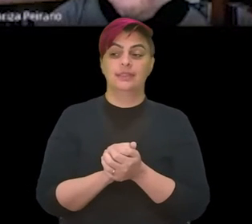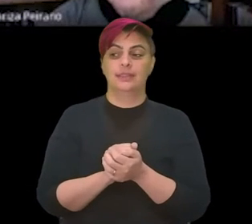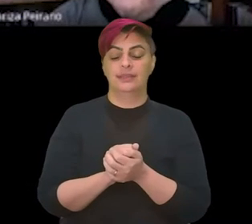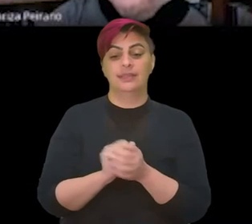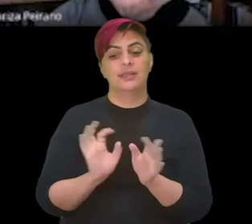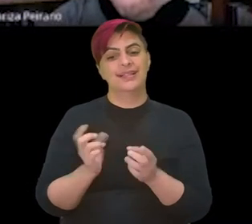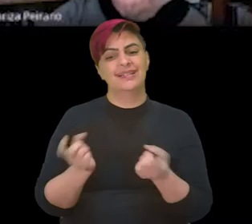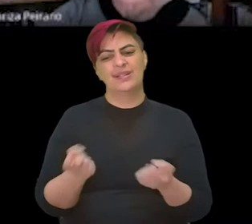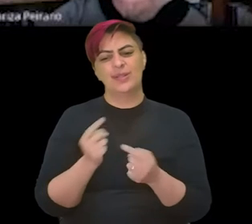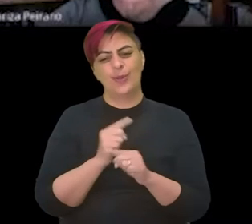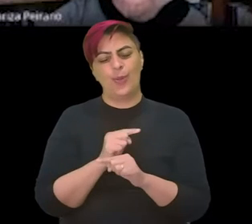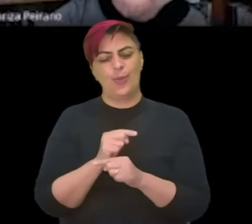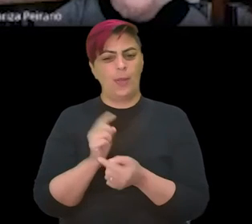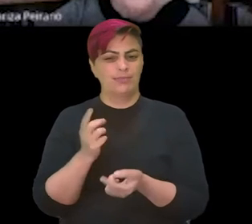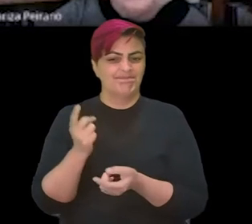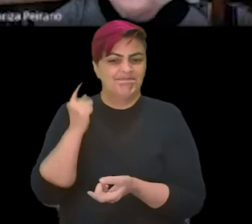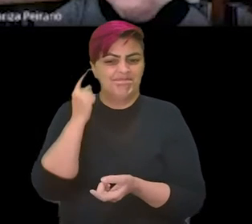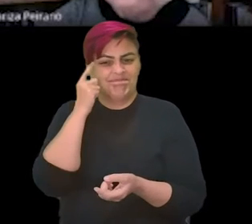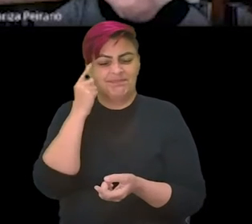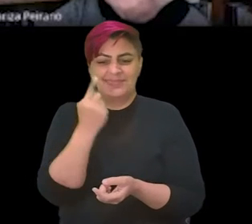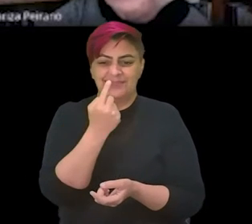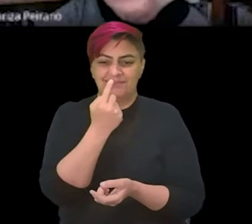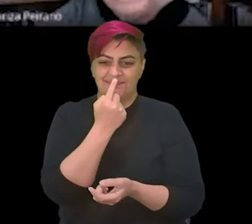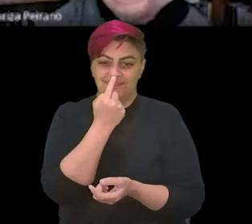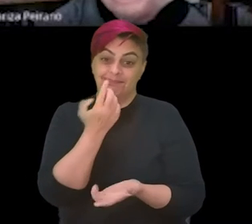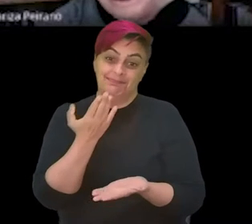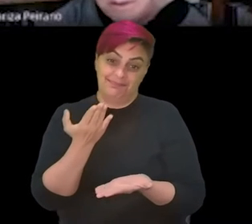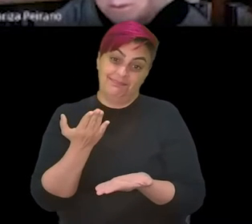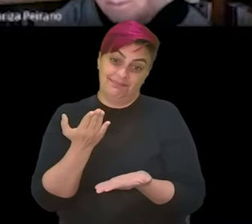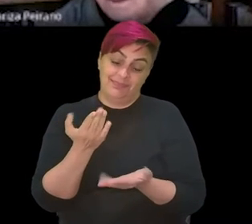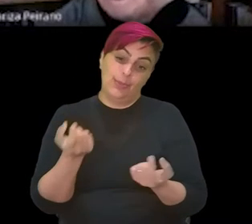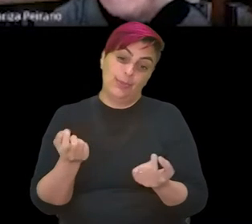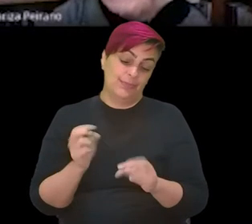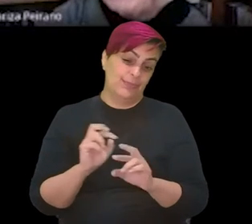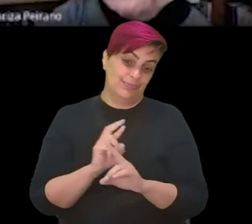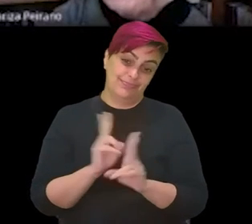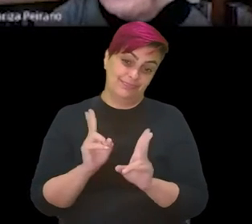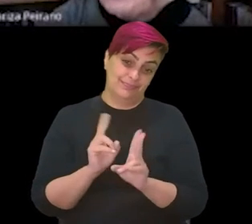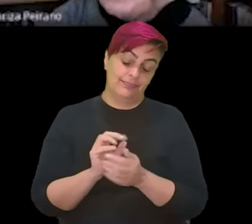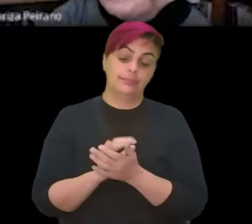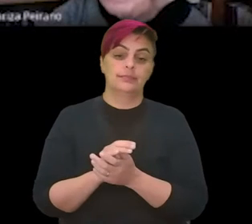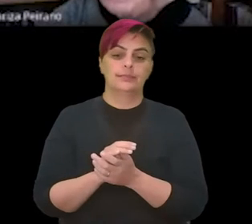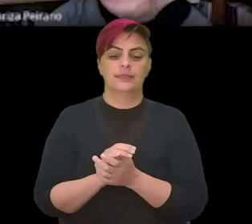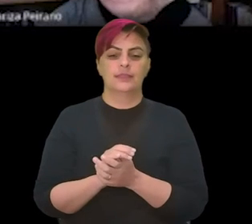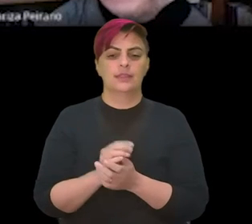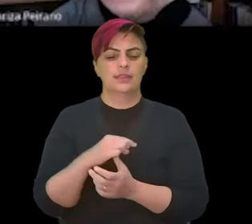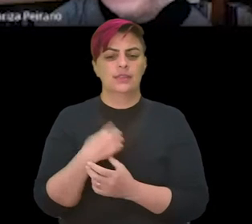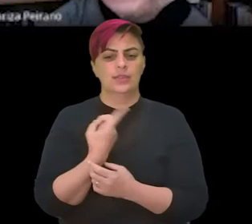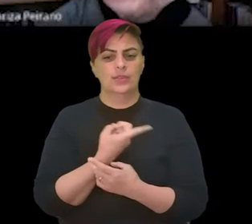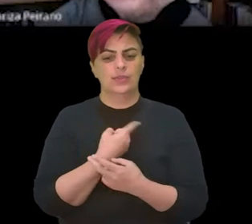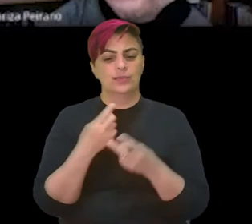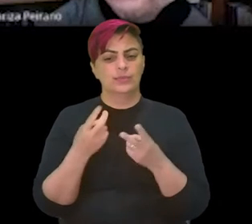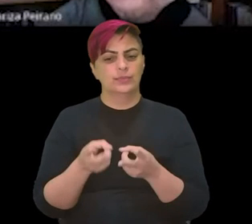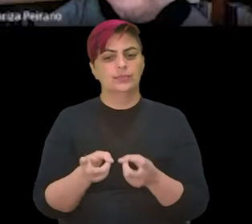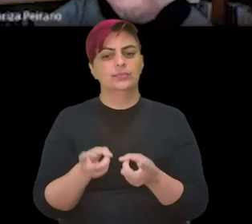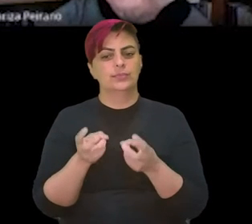e oposta à ideia de intimidade, algo que Malinowski defendeu. A gente vê o contraste